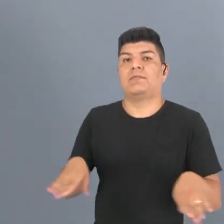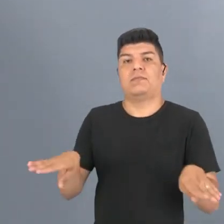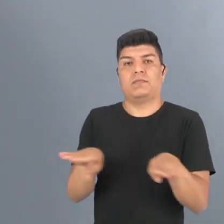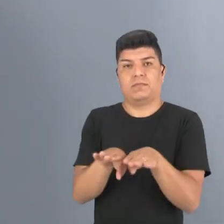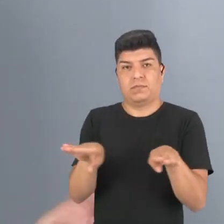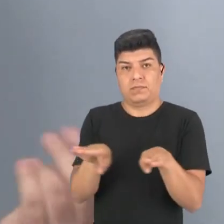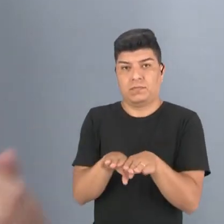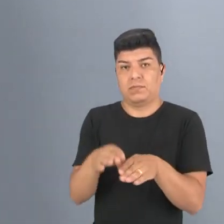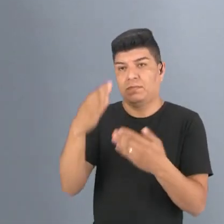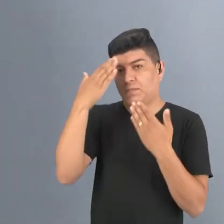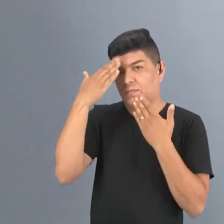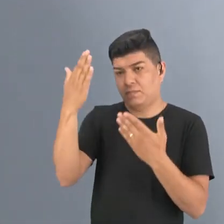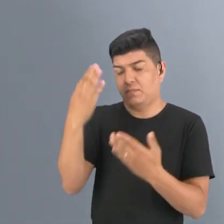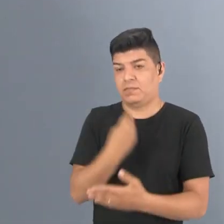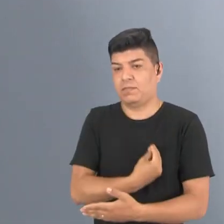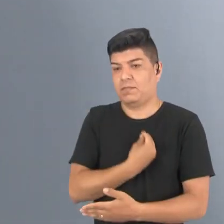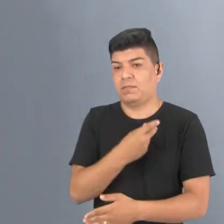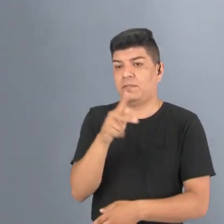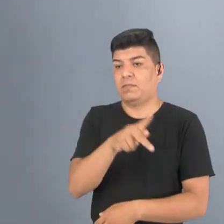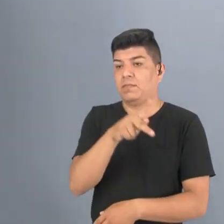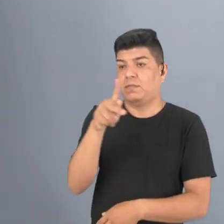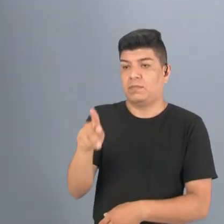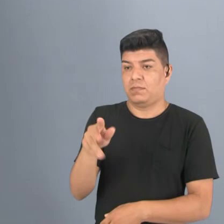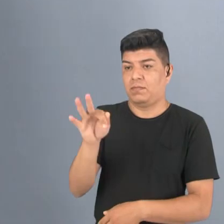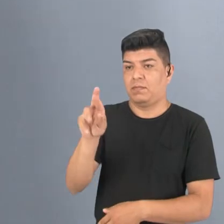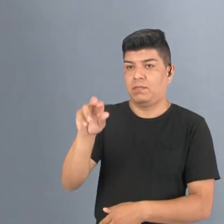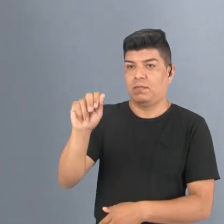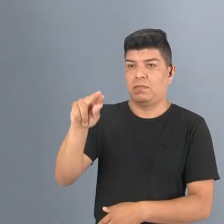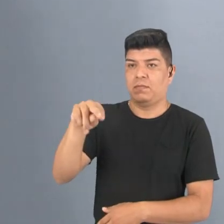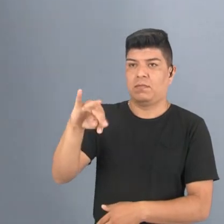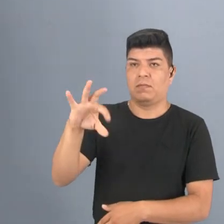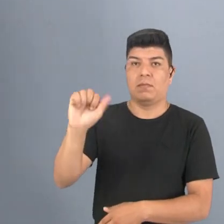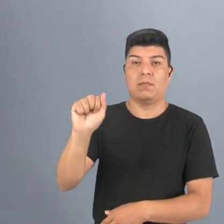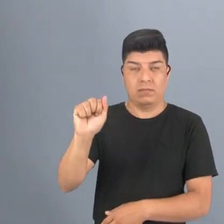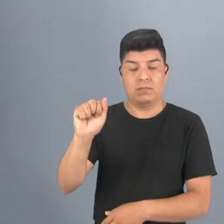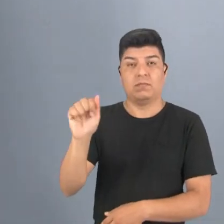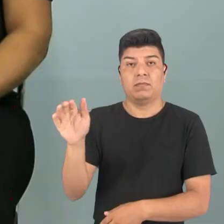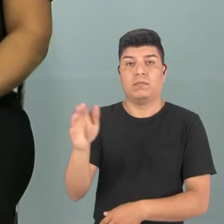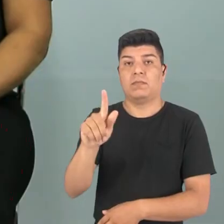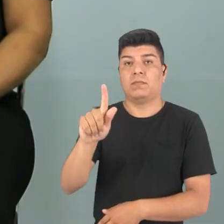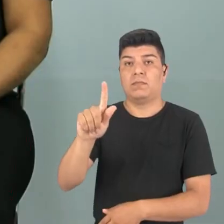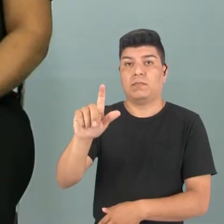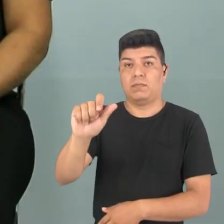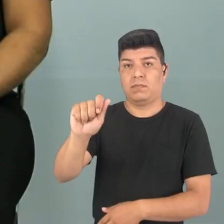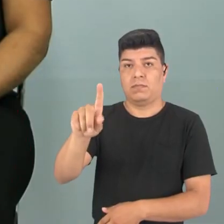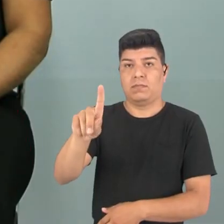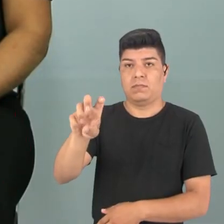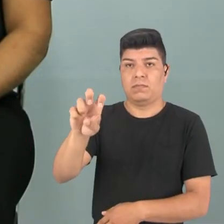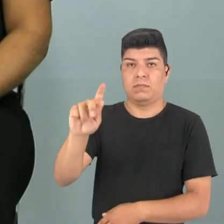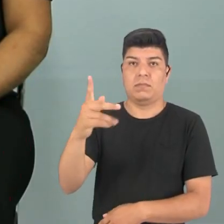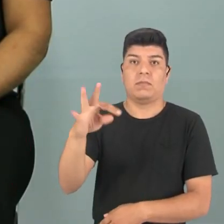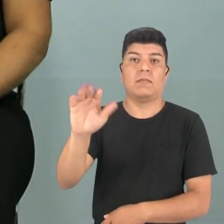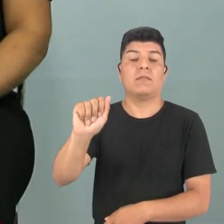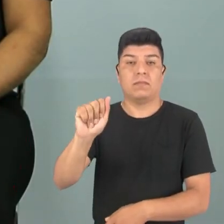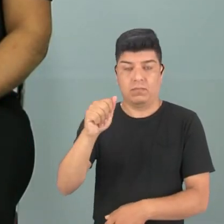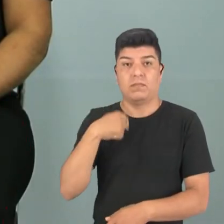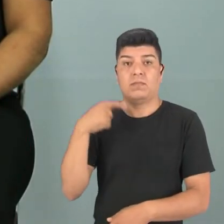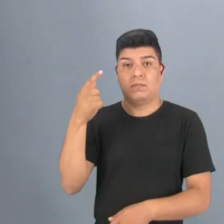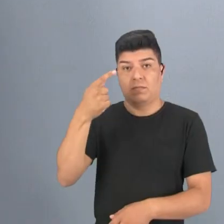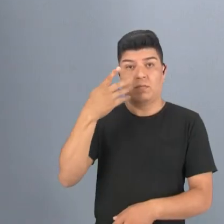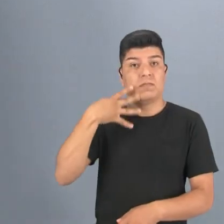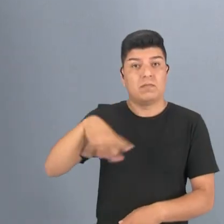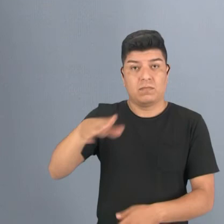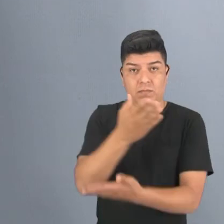né? Eu gostaria de agradecer a presença aqui da professora Francisca Gadelha e dizer para vocês, crianças, para vocês acessarem